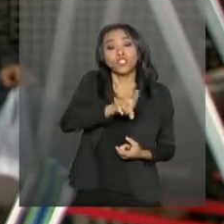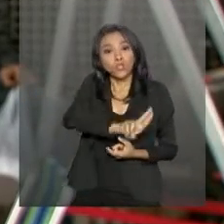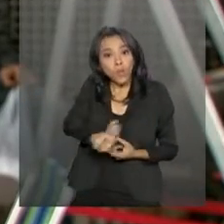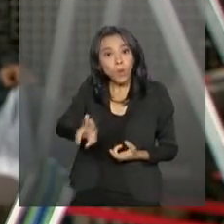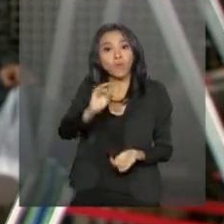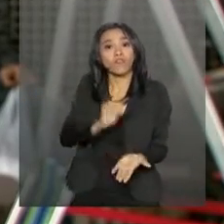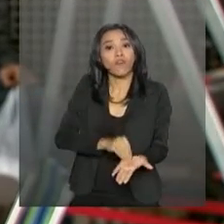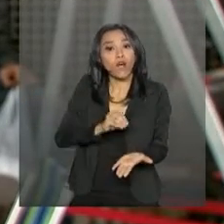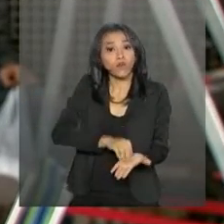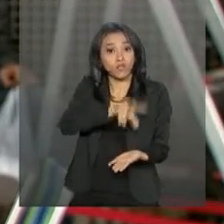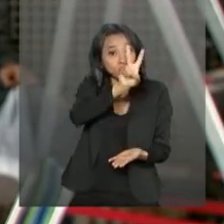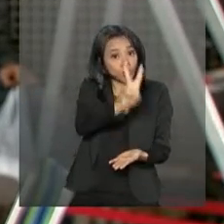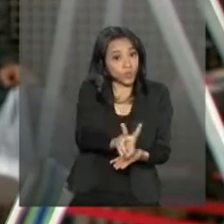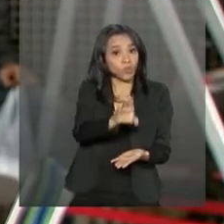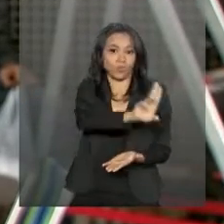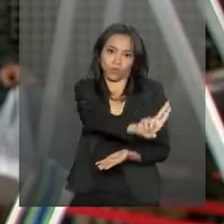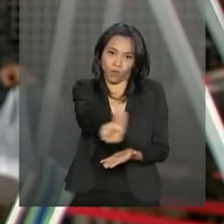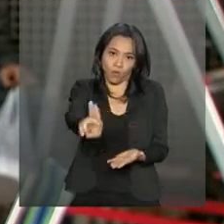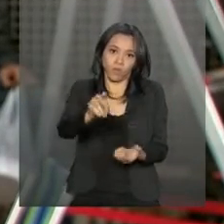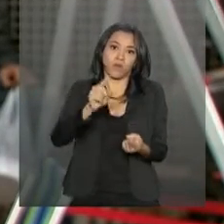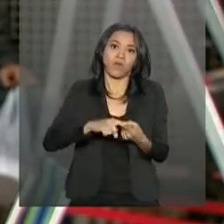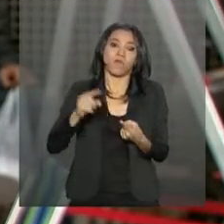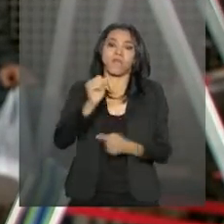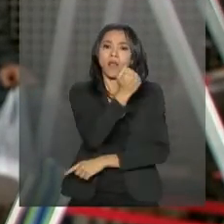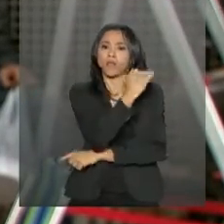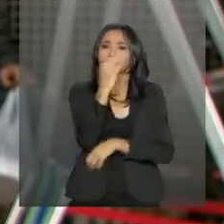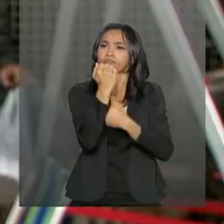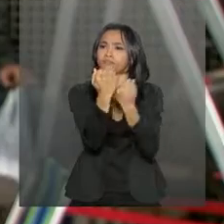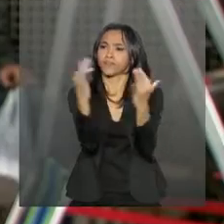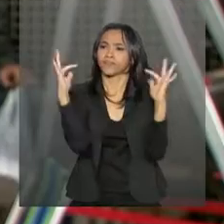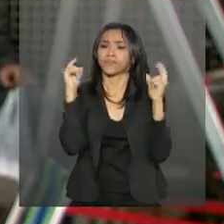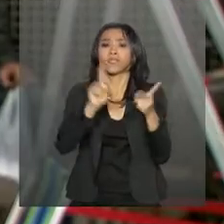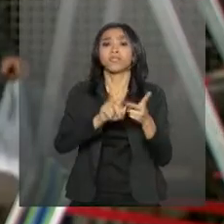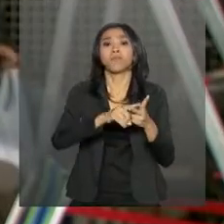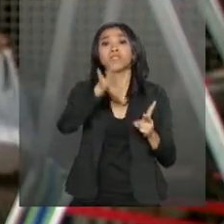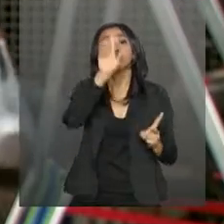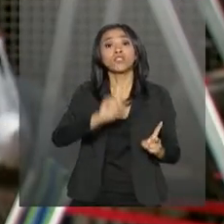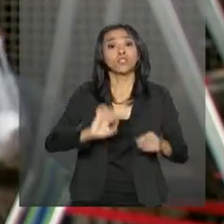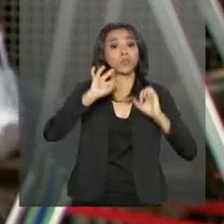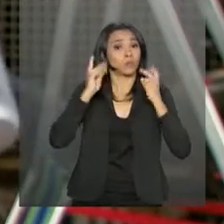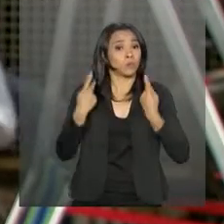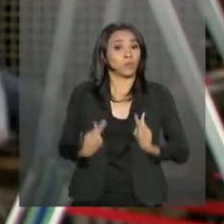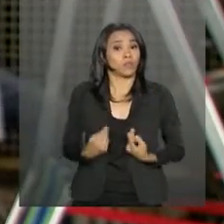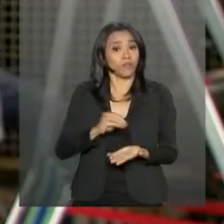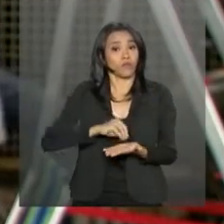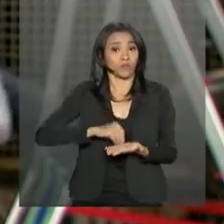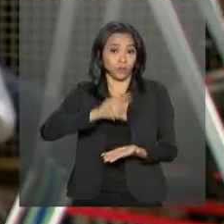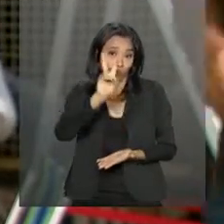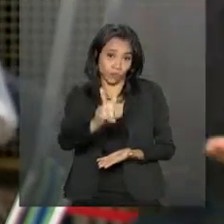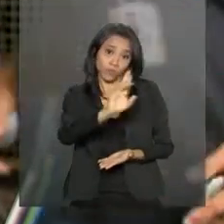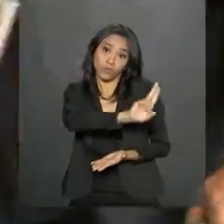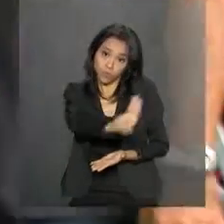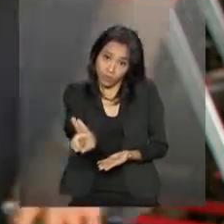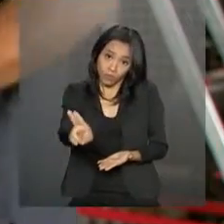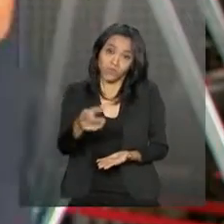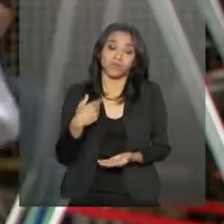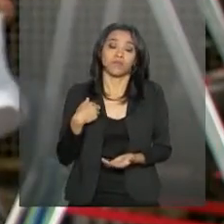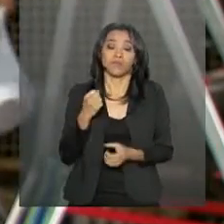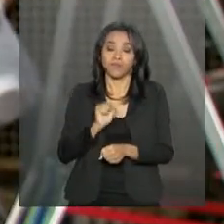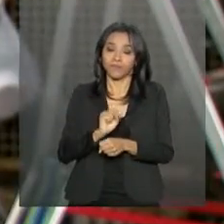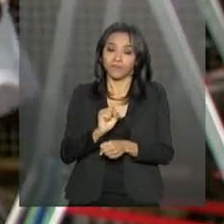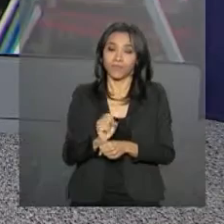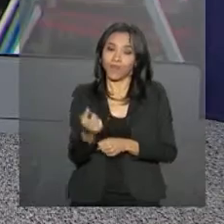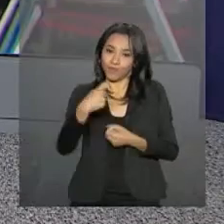falta o anúncio de dois novos nomes para o meio ambiente e dos direitos humanos e por aqui a expectativa em relação a esses novos nomes não estamos com você e